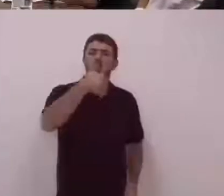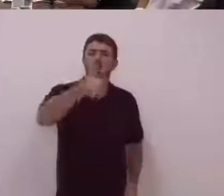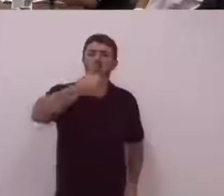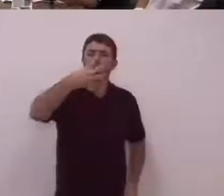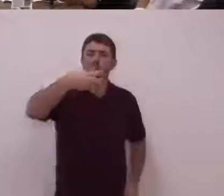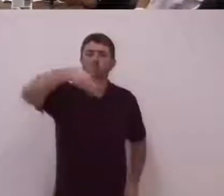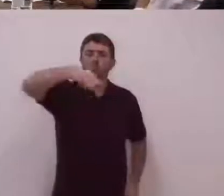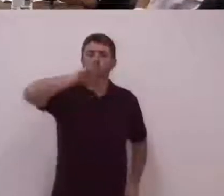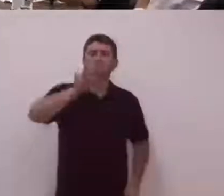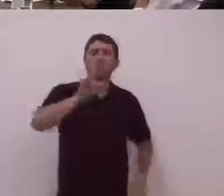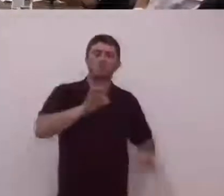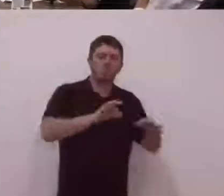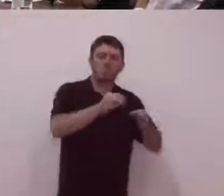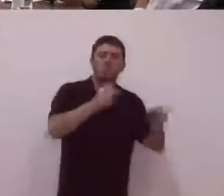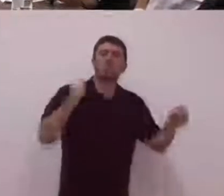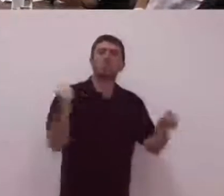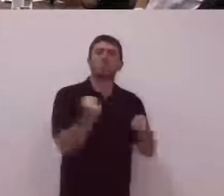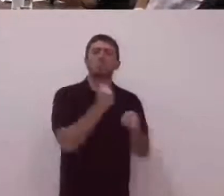metros quadrados.